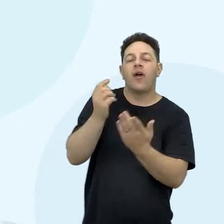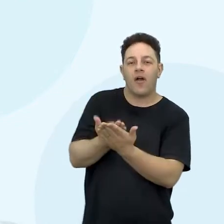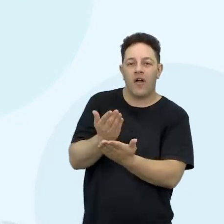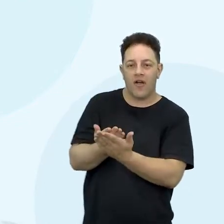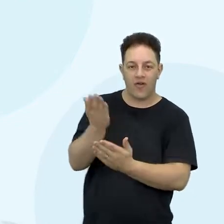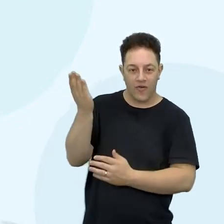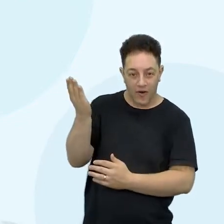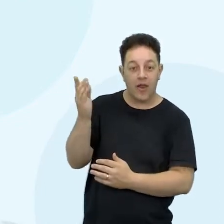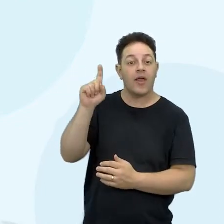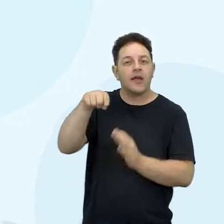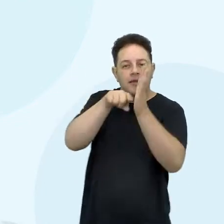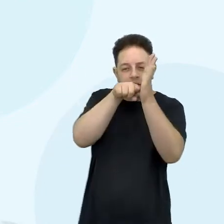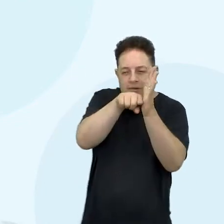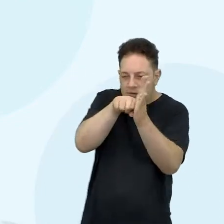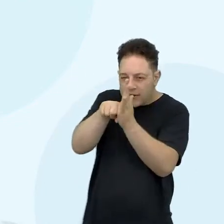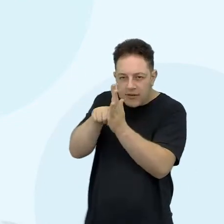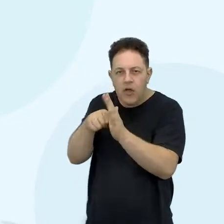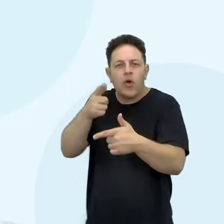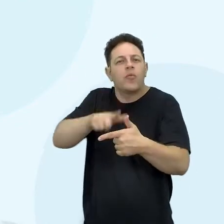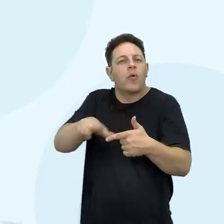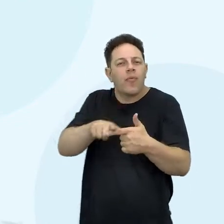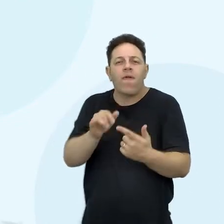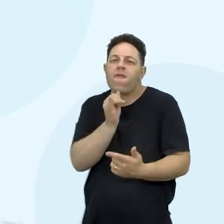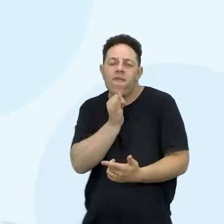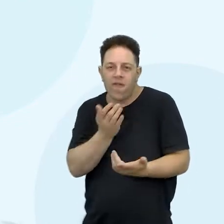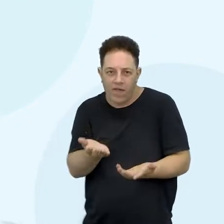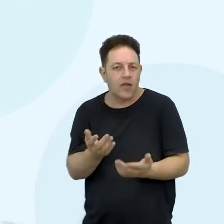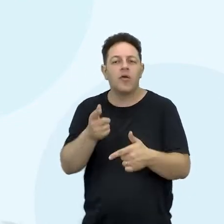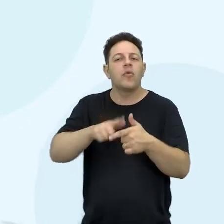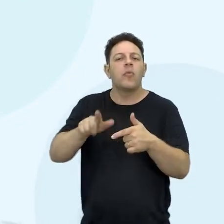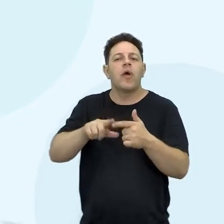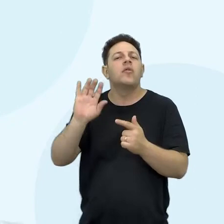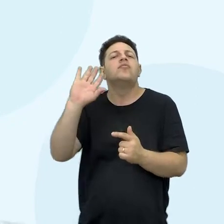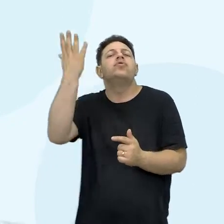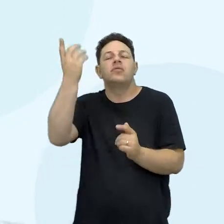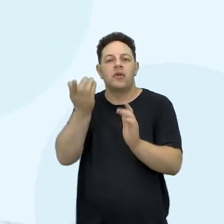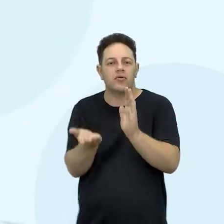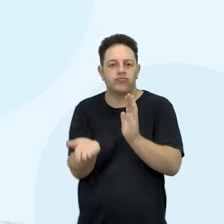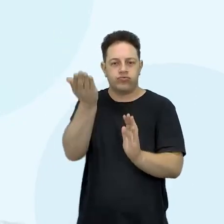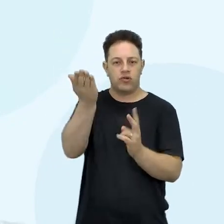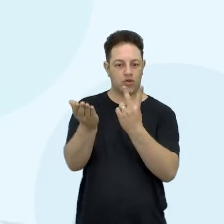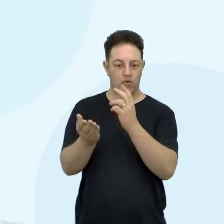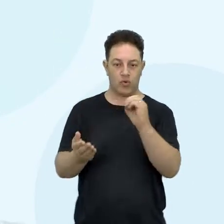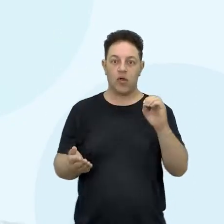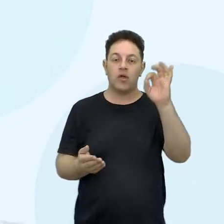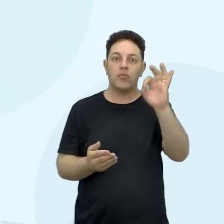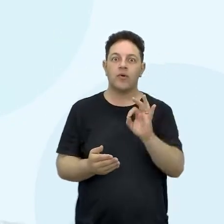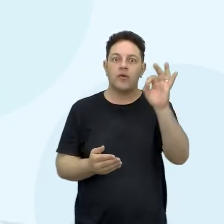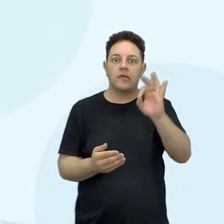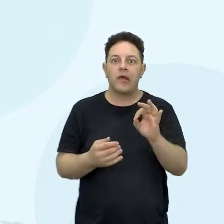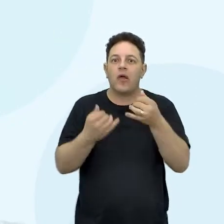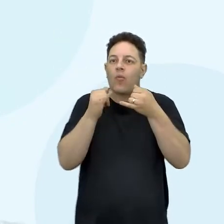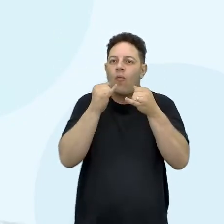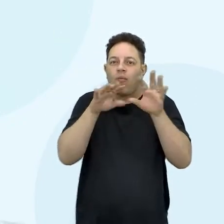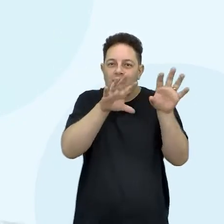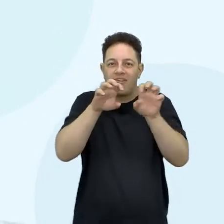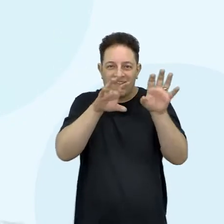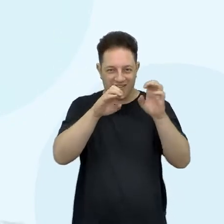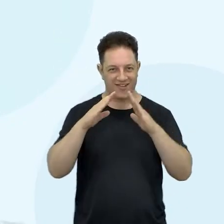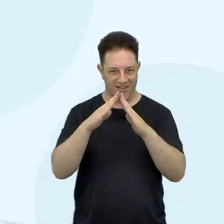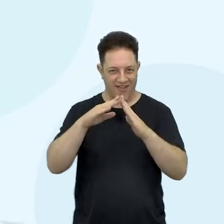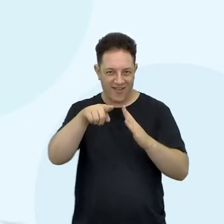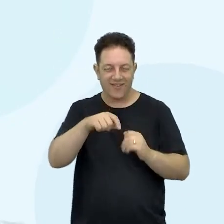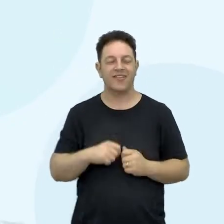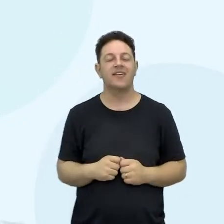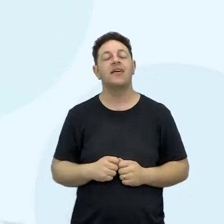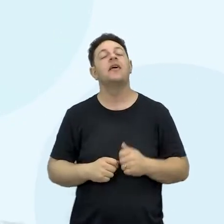É investigar um problema fictício, esse problema de aumento de 200% de consumo na nossa residência. E